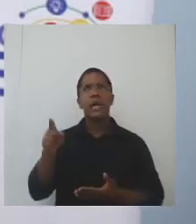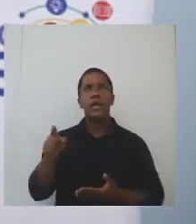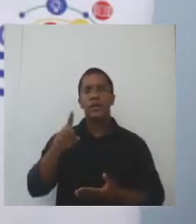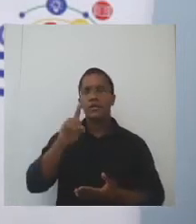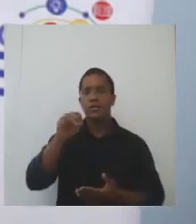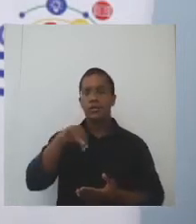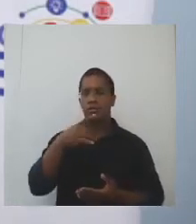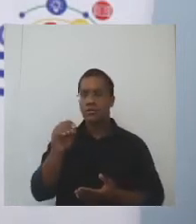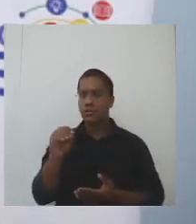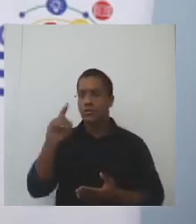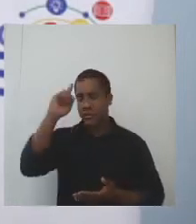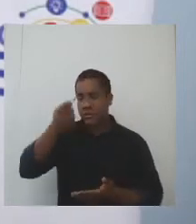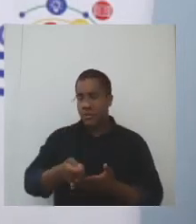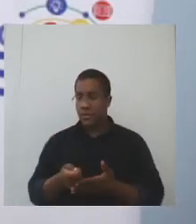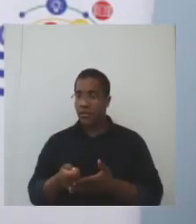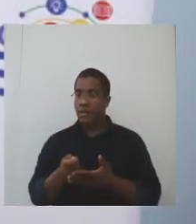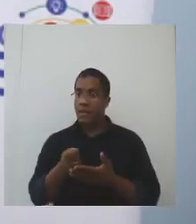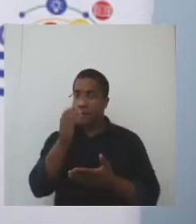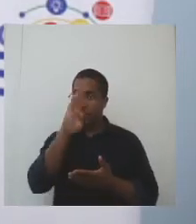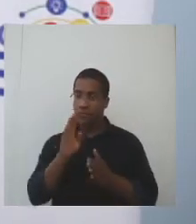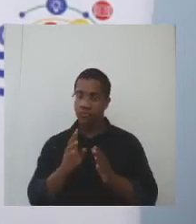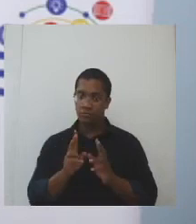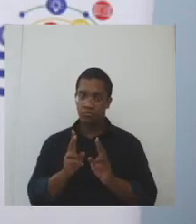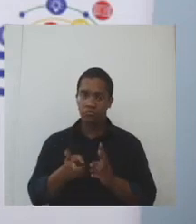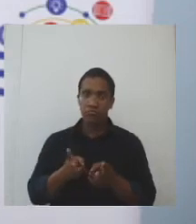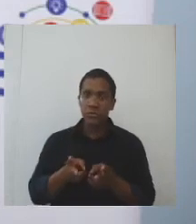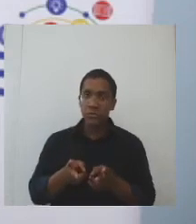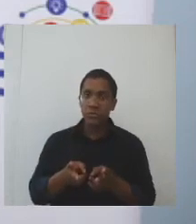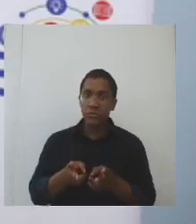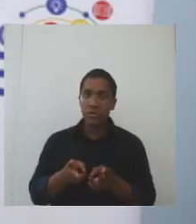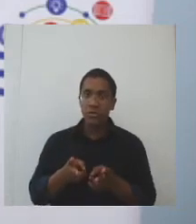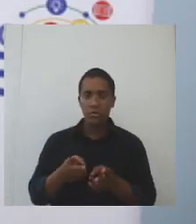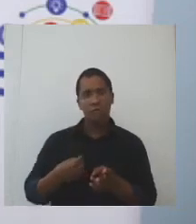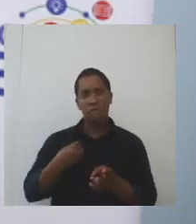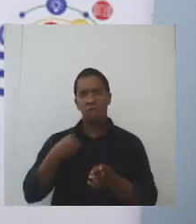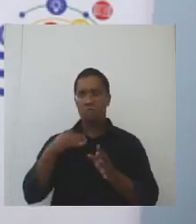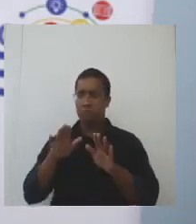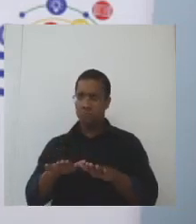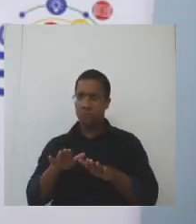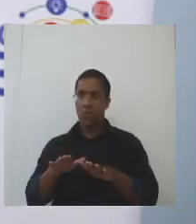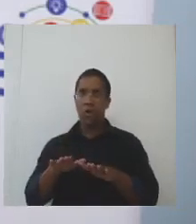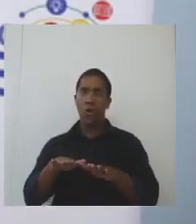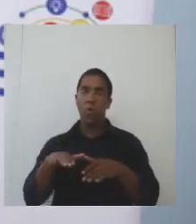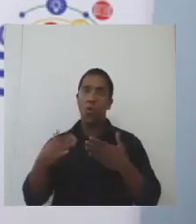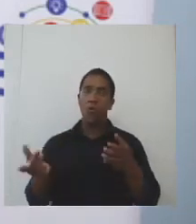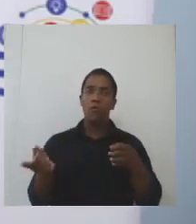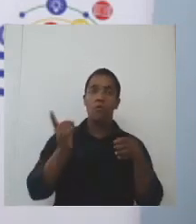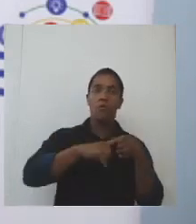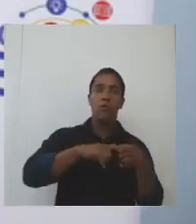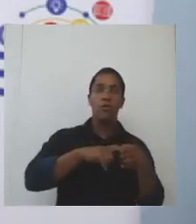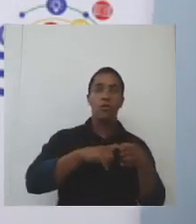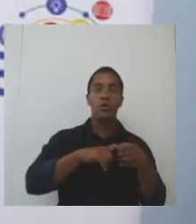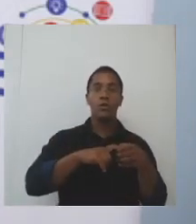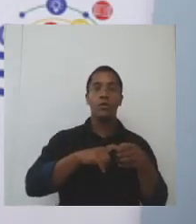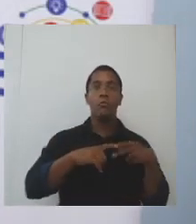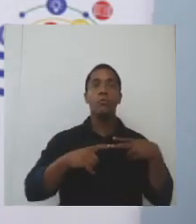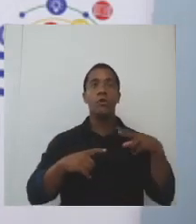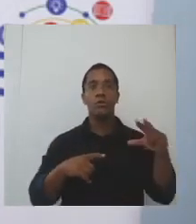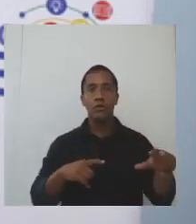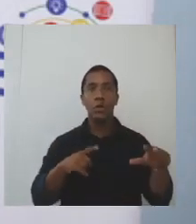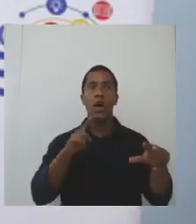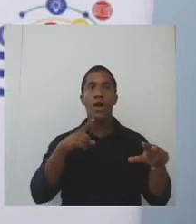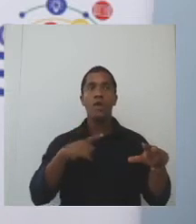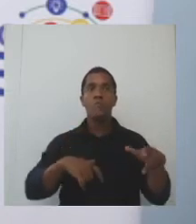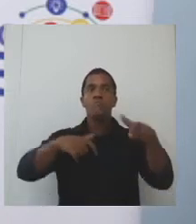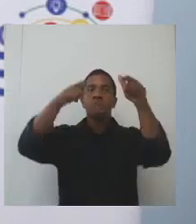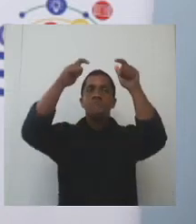se fica e permanece no Brasil, nesse caso, permanecendo aqui, vivendo aqui, ou se volta para Portugal e tem seus poderes